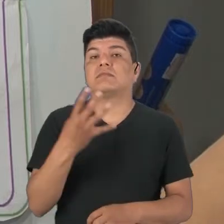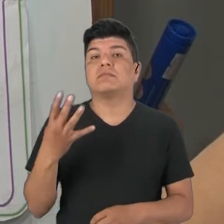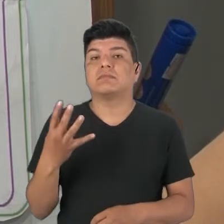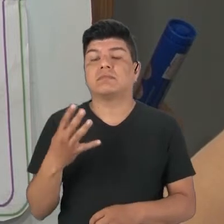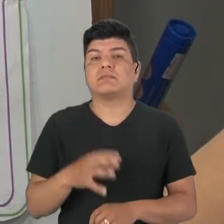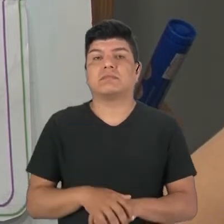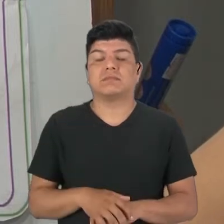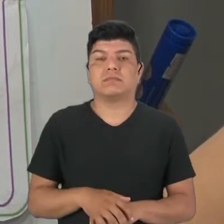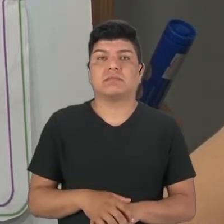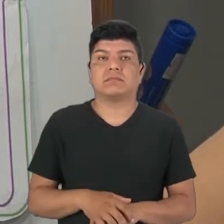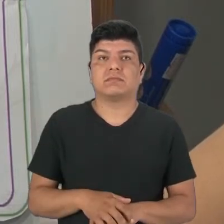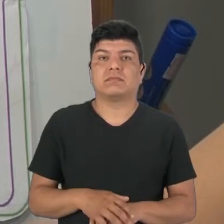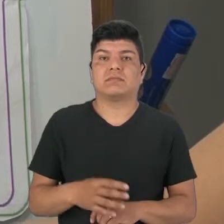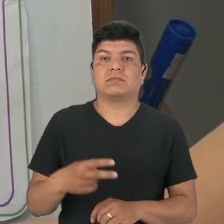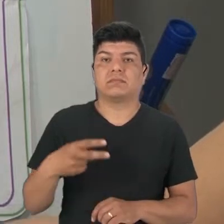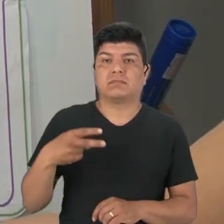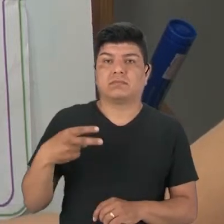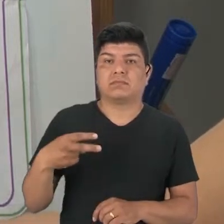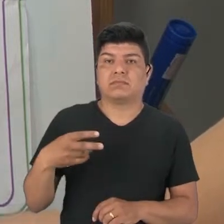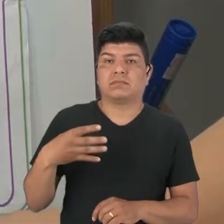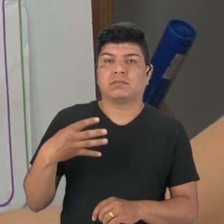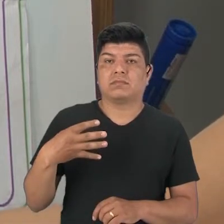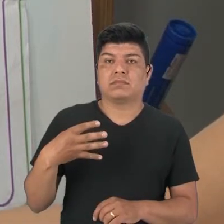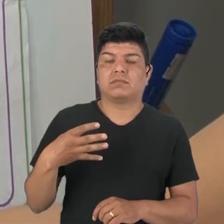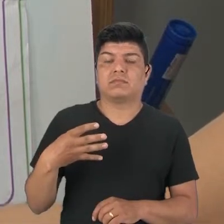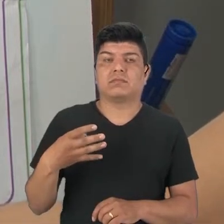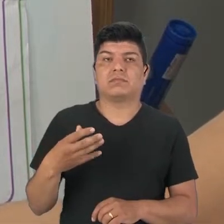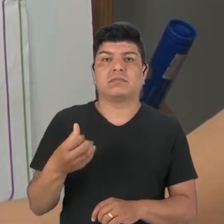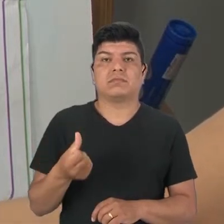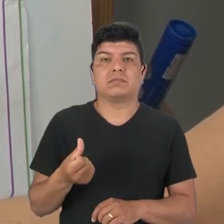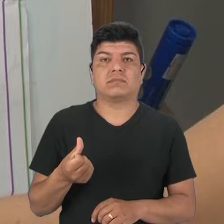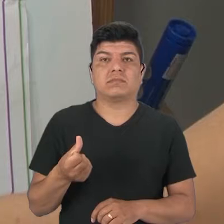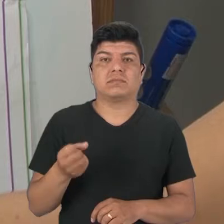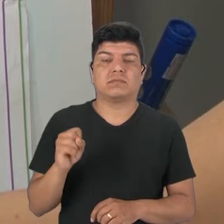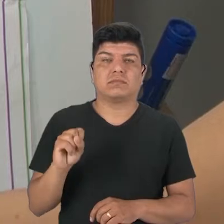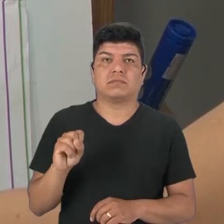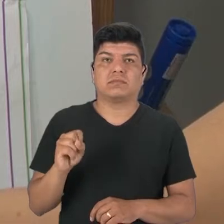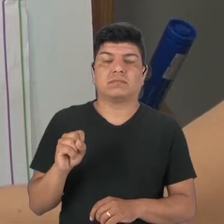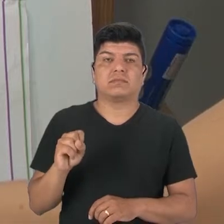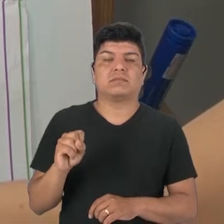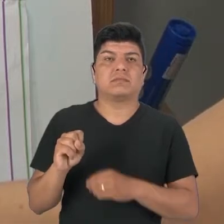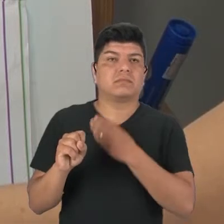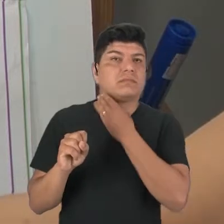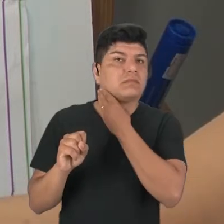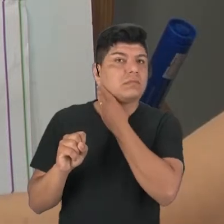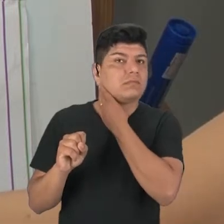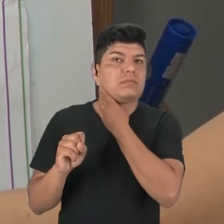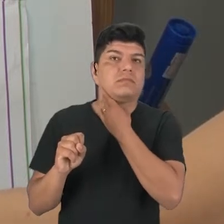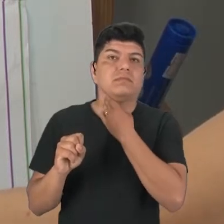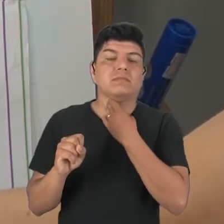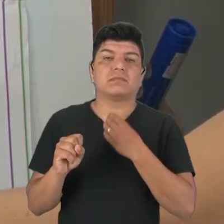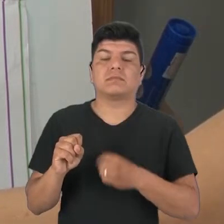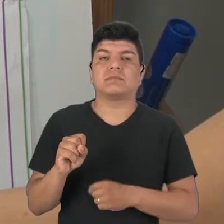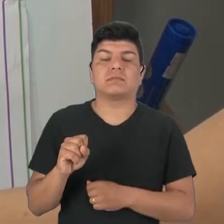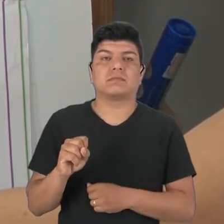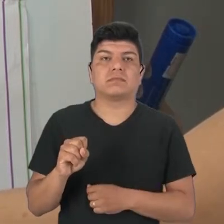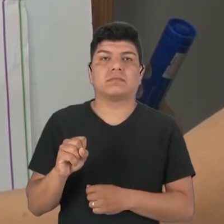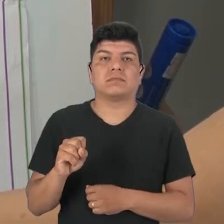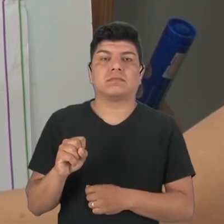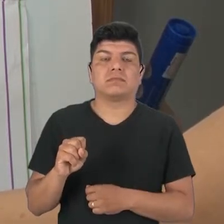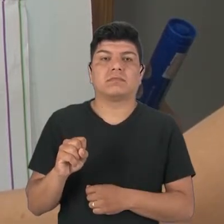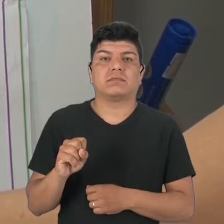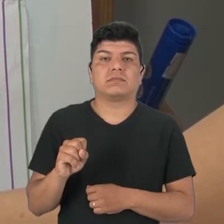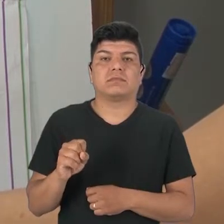são? 2, 4, 6, 8.